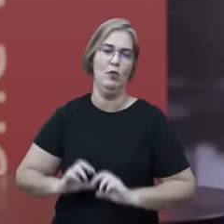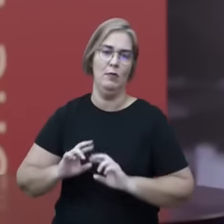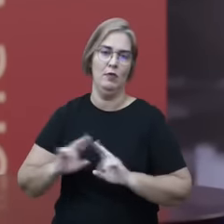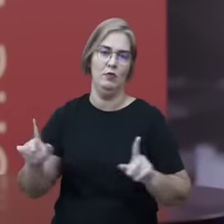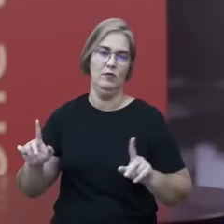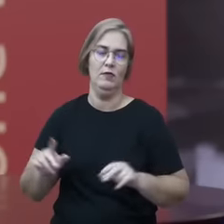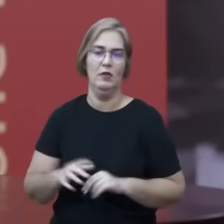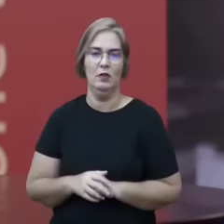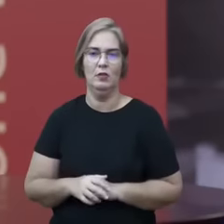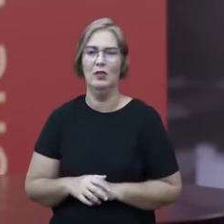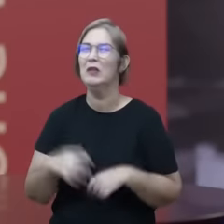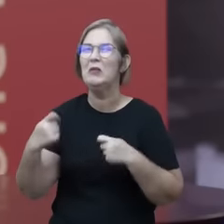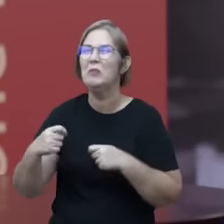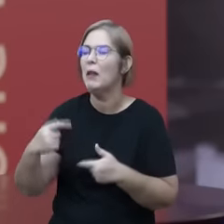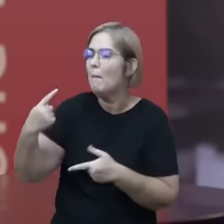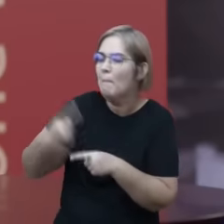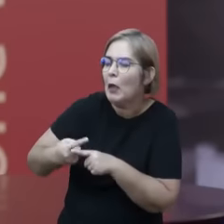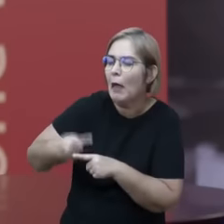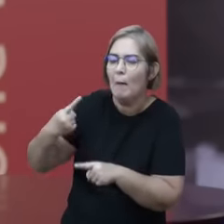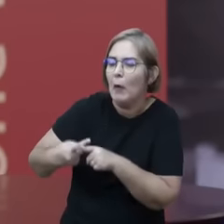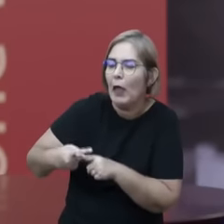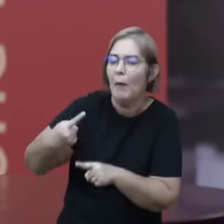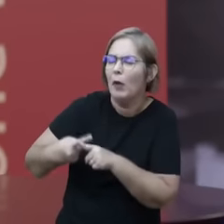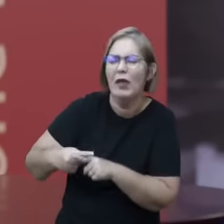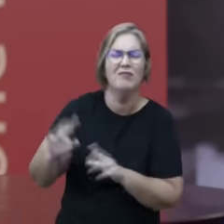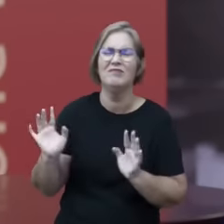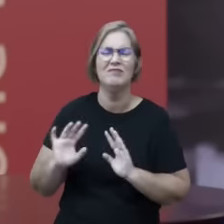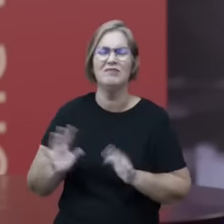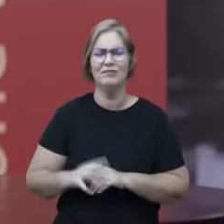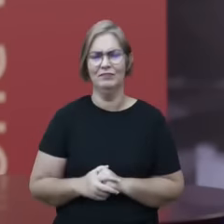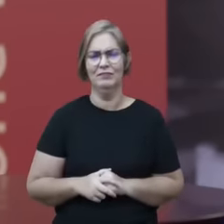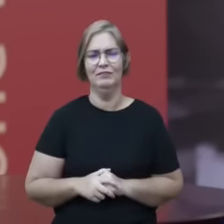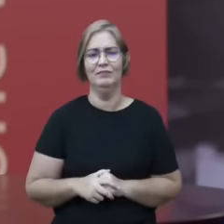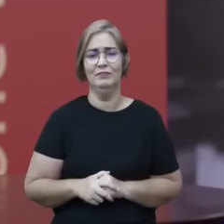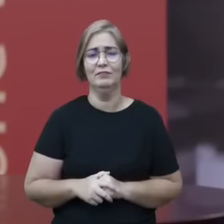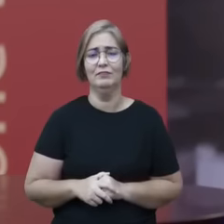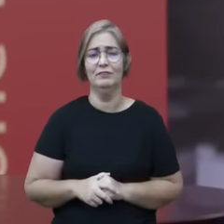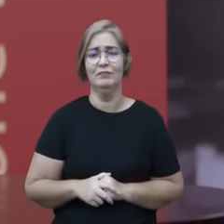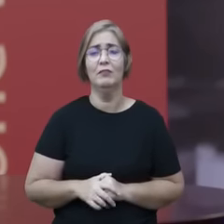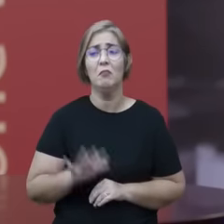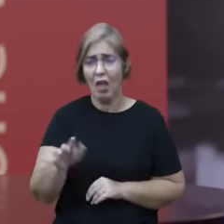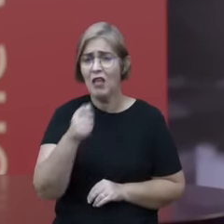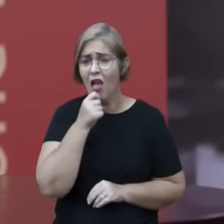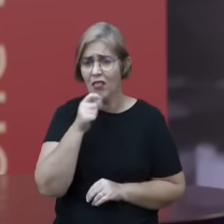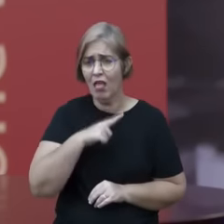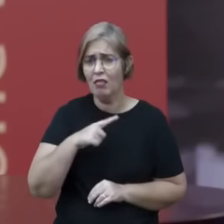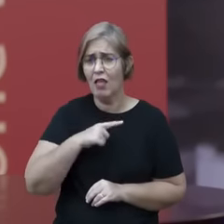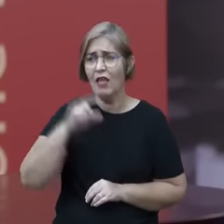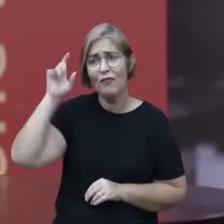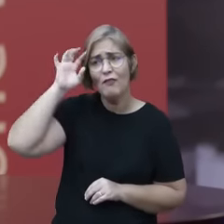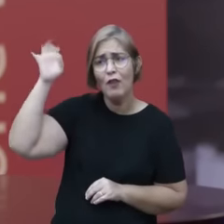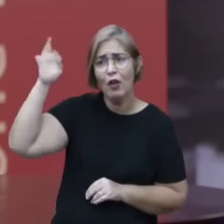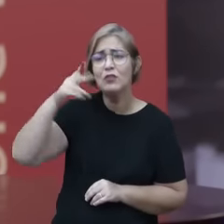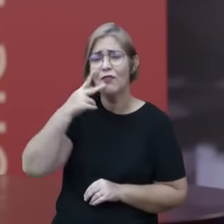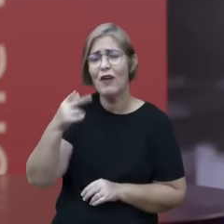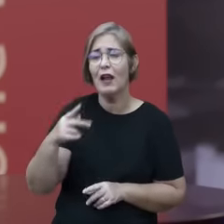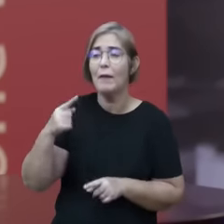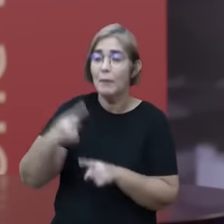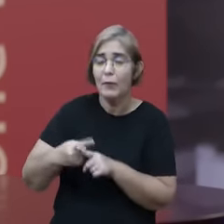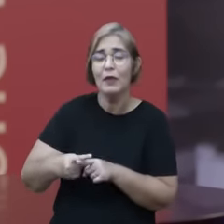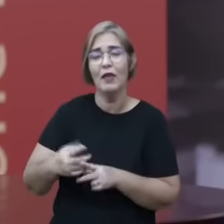porquê, mas mesmo assim os filósofos nos dizem porquê, né? Não seria necessário, mas eles nos